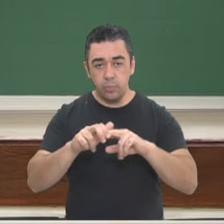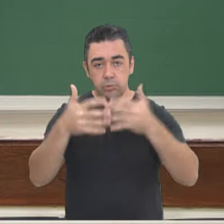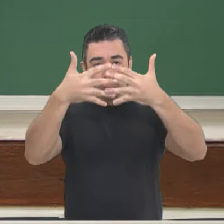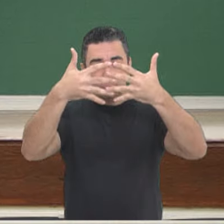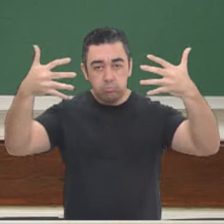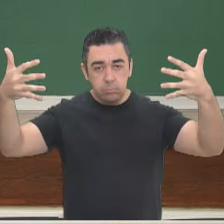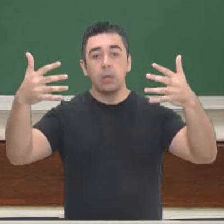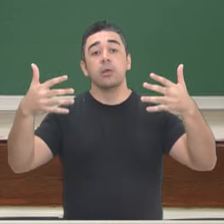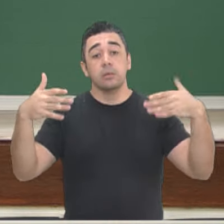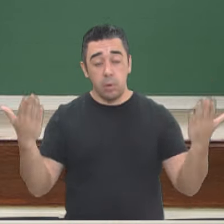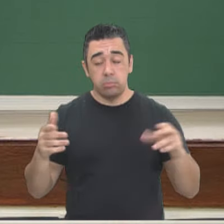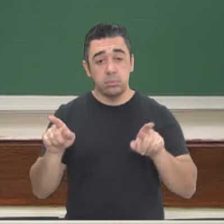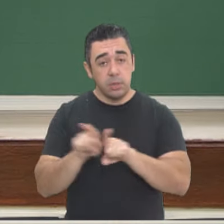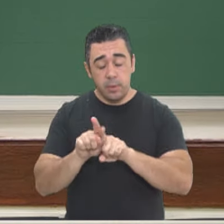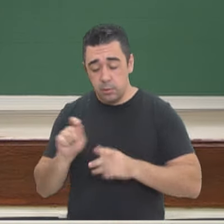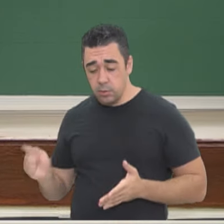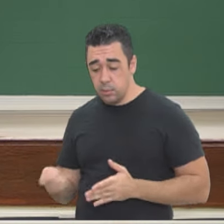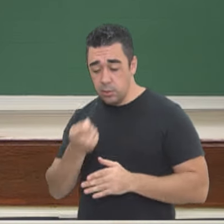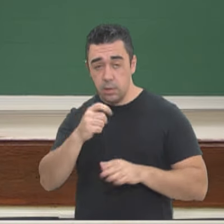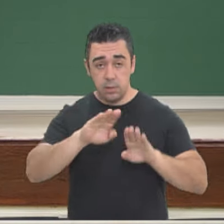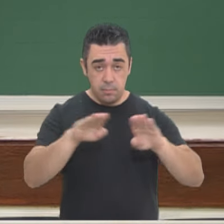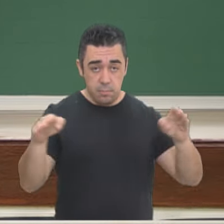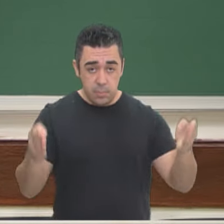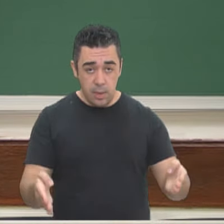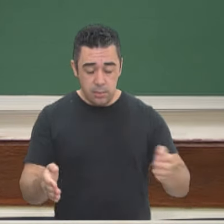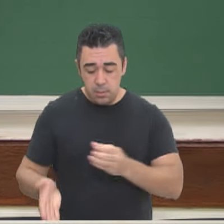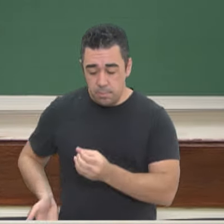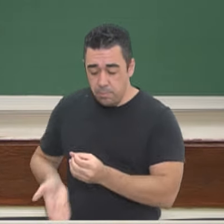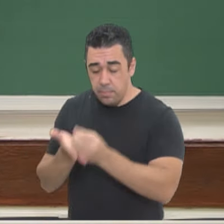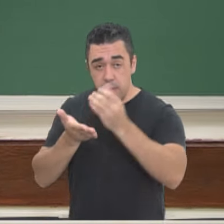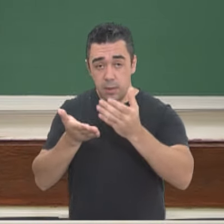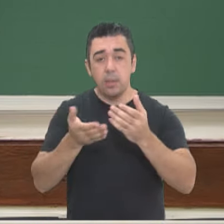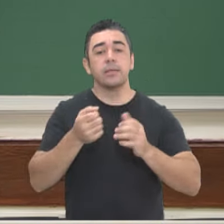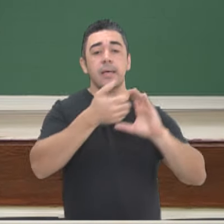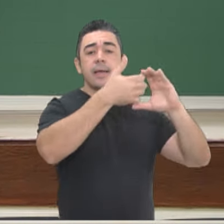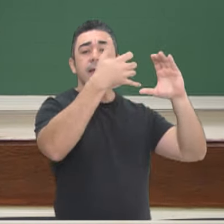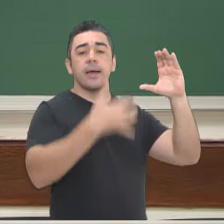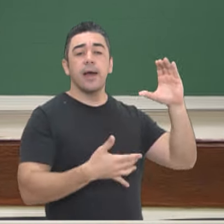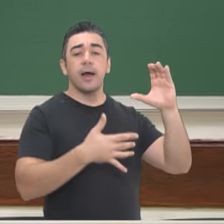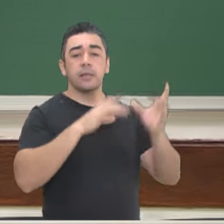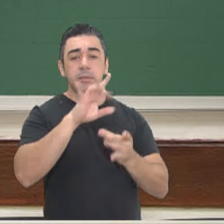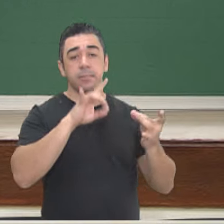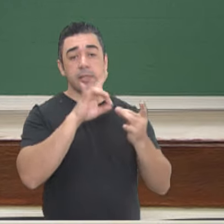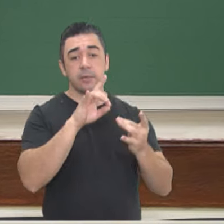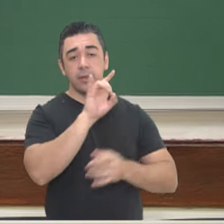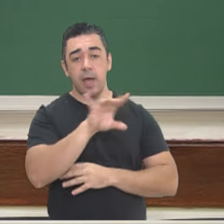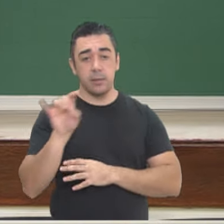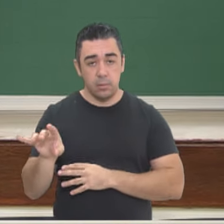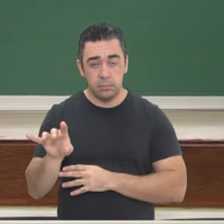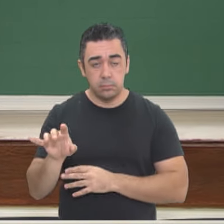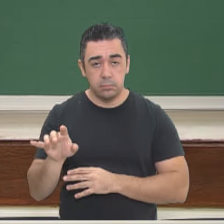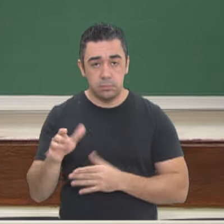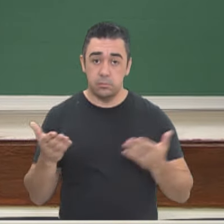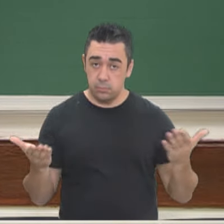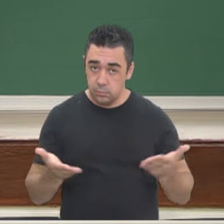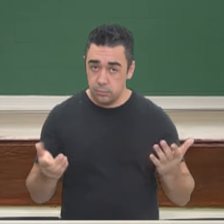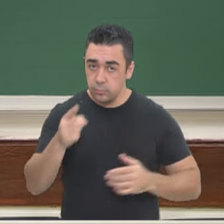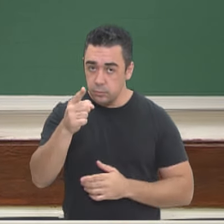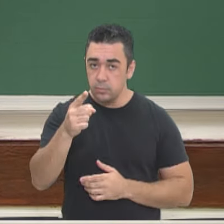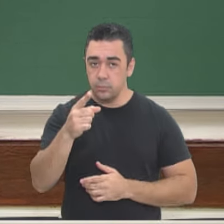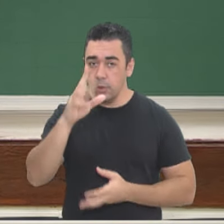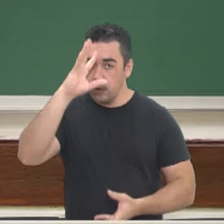tanto o tênis de mesa quanto a peteca têm as suas características, as suas especificidades. Espero que vocês